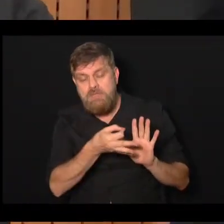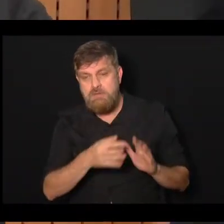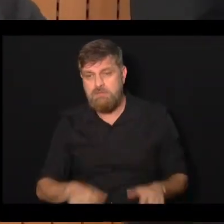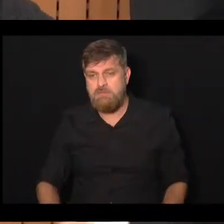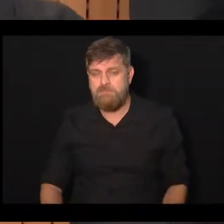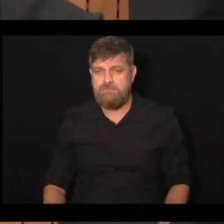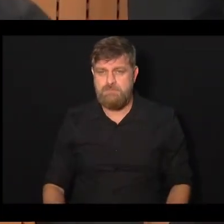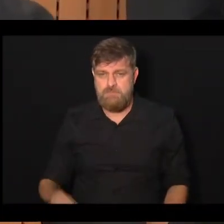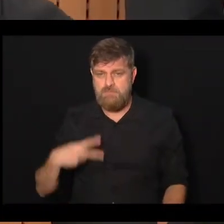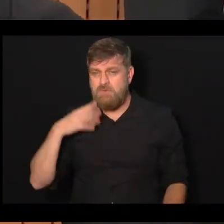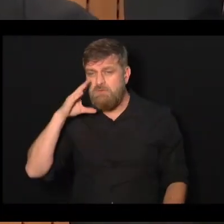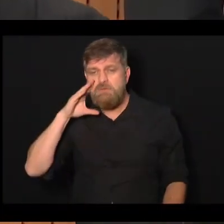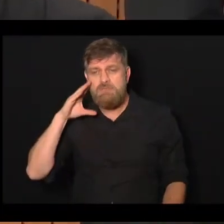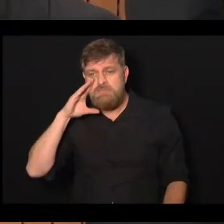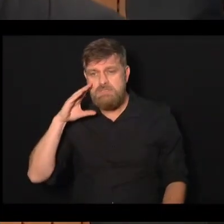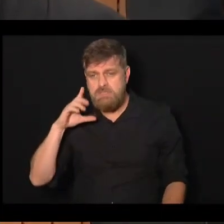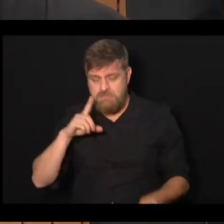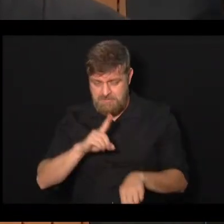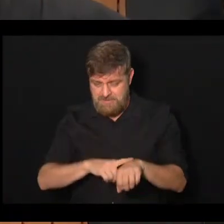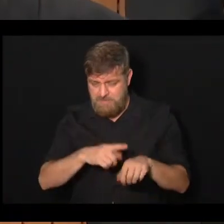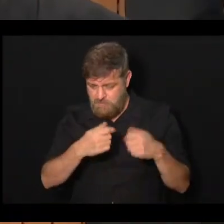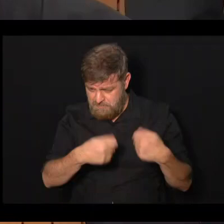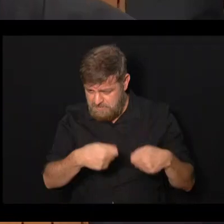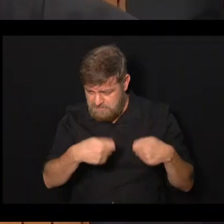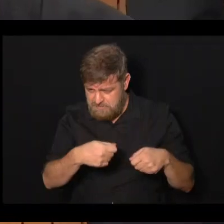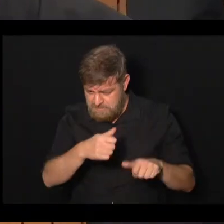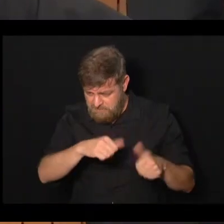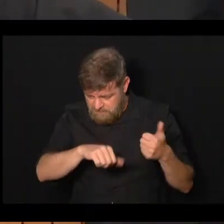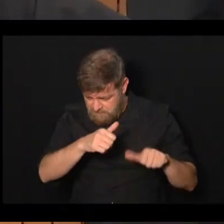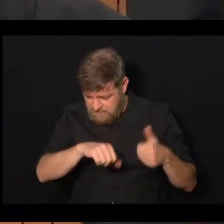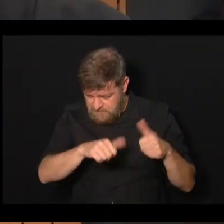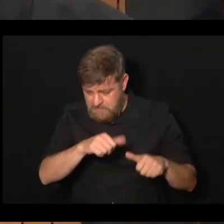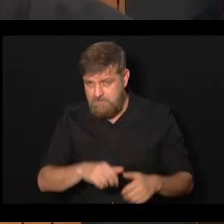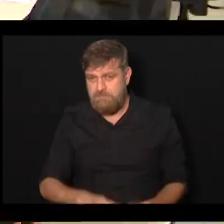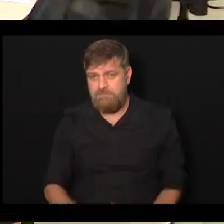Luiz Henrique Cirilo, indago de Vossa Excelência se há necessidade de tempo.